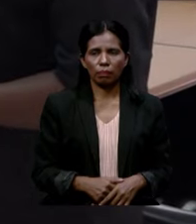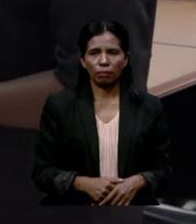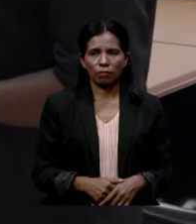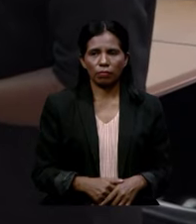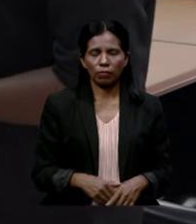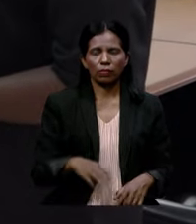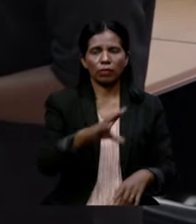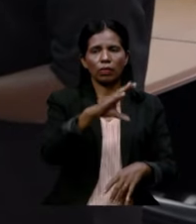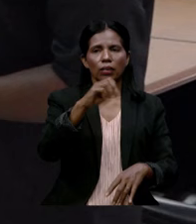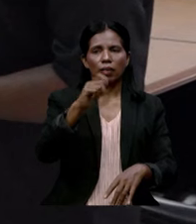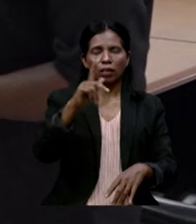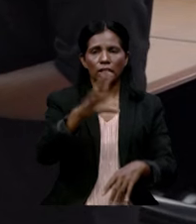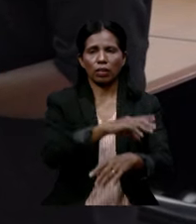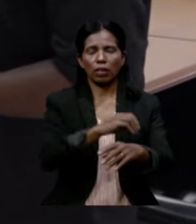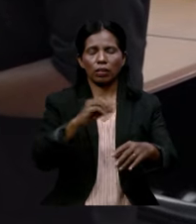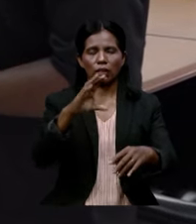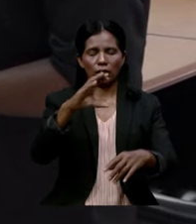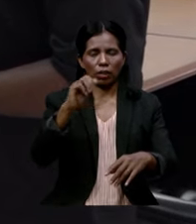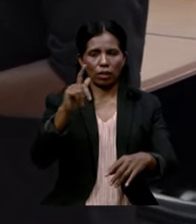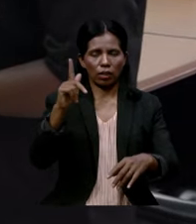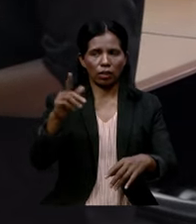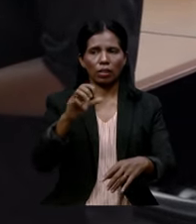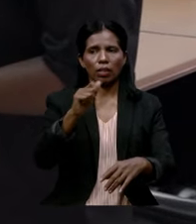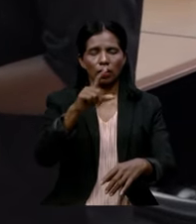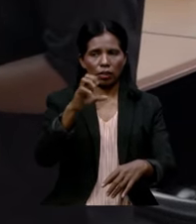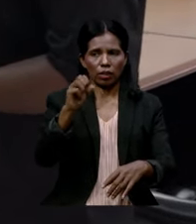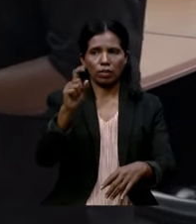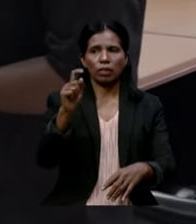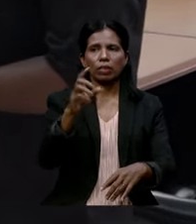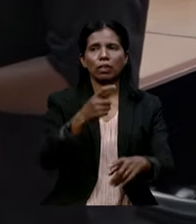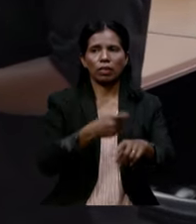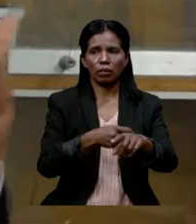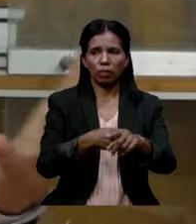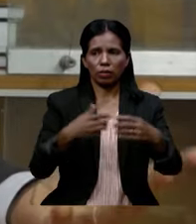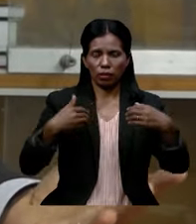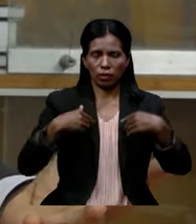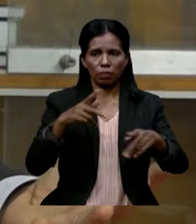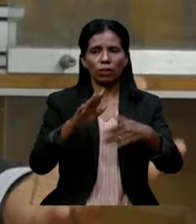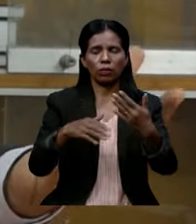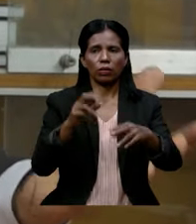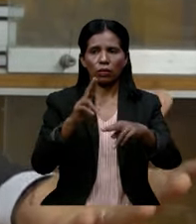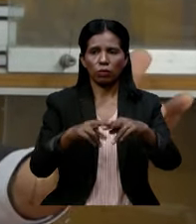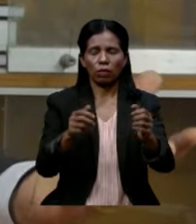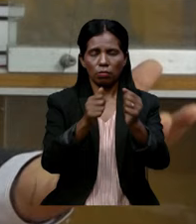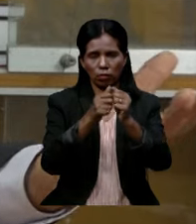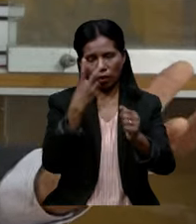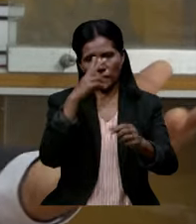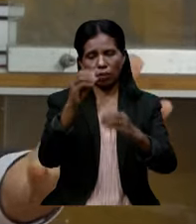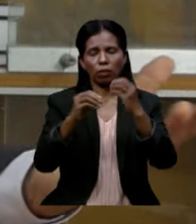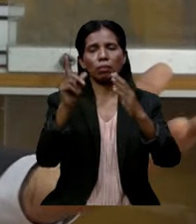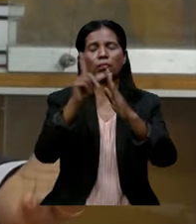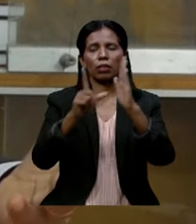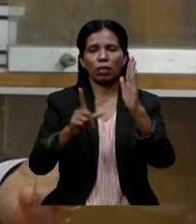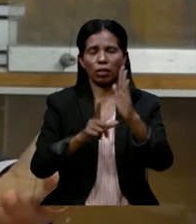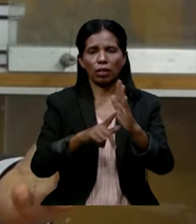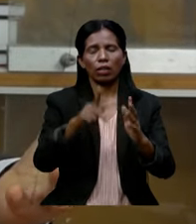Ex-comissário adjunto Comissão Anticorrupção CAC, Alexandre Freitas, Chateten, tempo ona a tua entidade roto turamoto com a revisão da lei estabelecimento